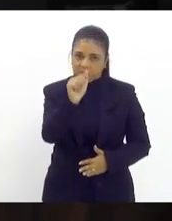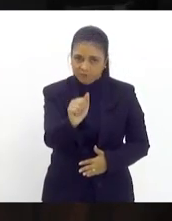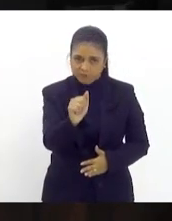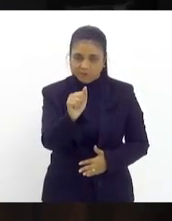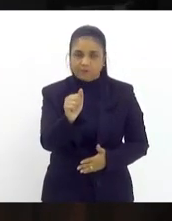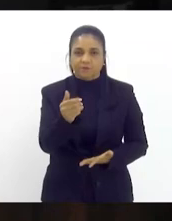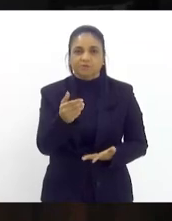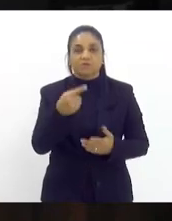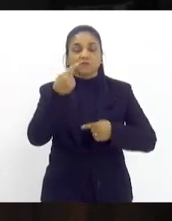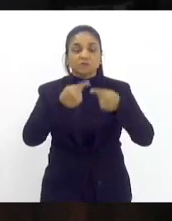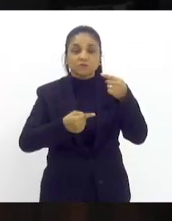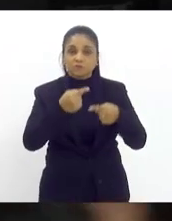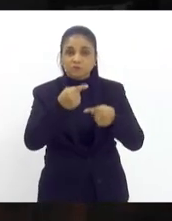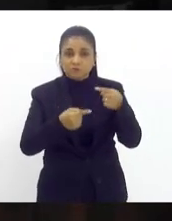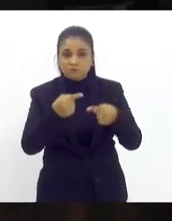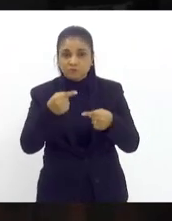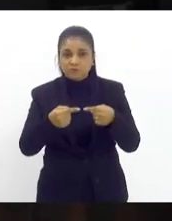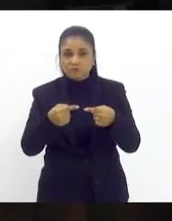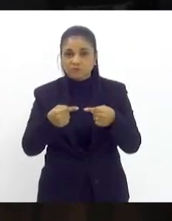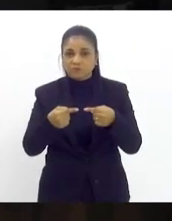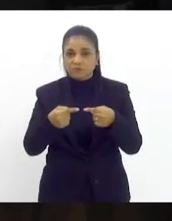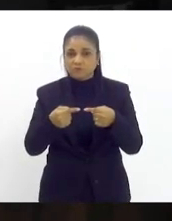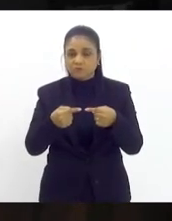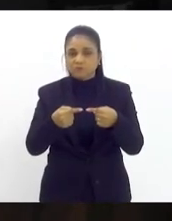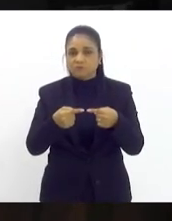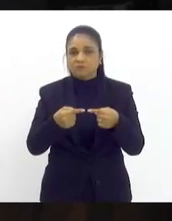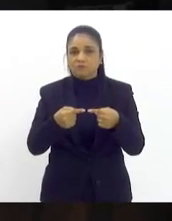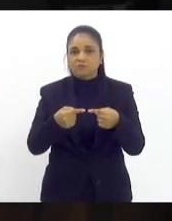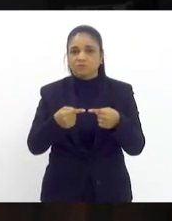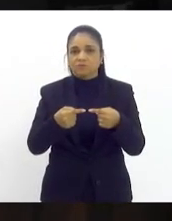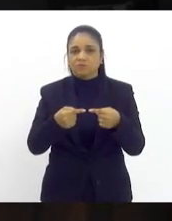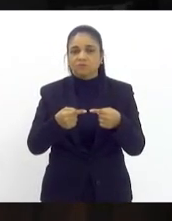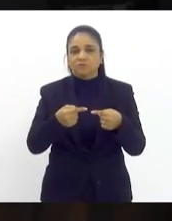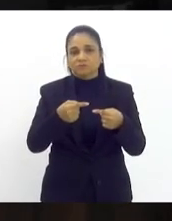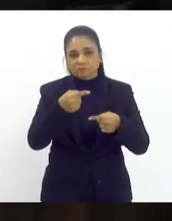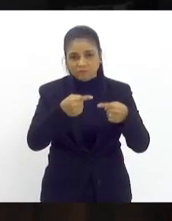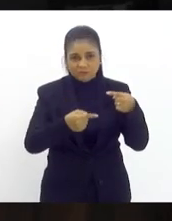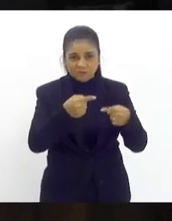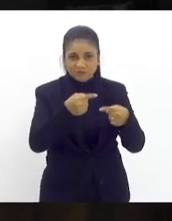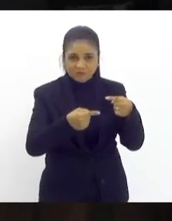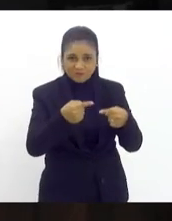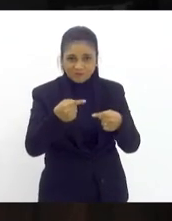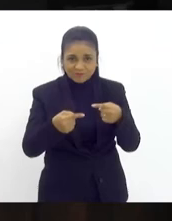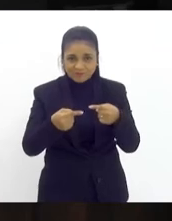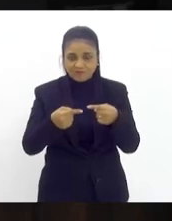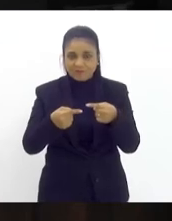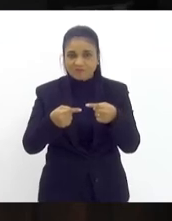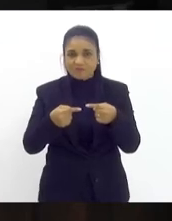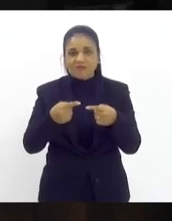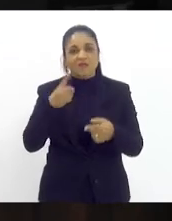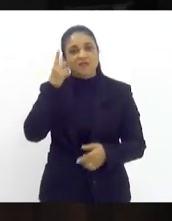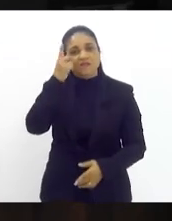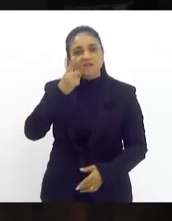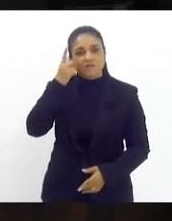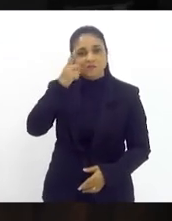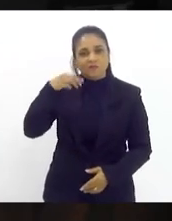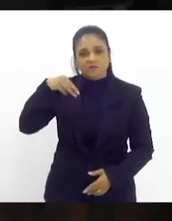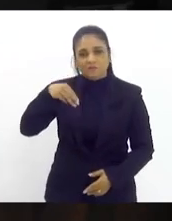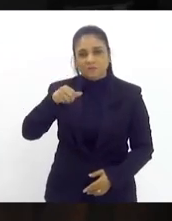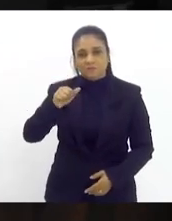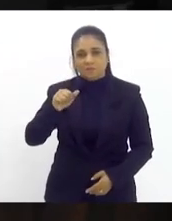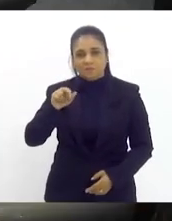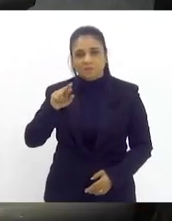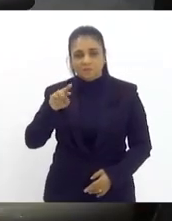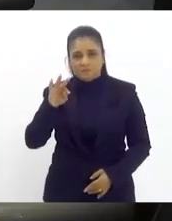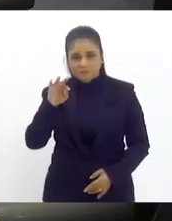para discutir Nossa autora deputada Marta Rocha